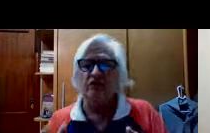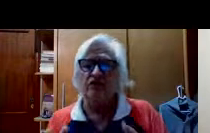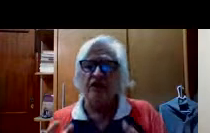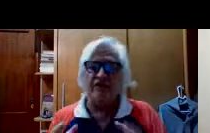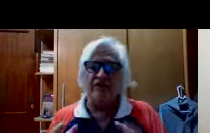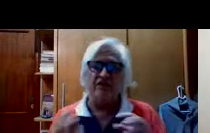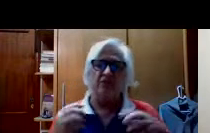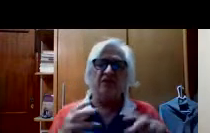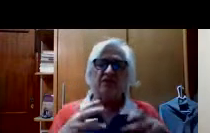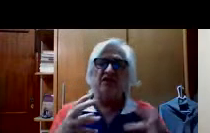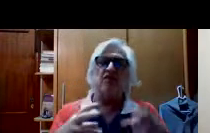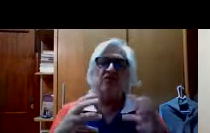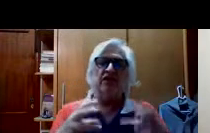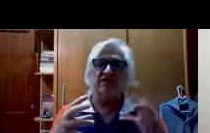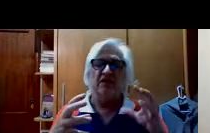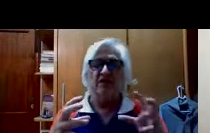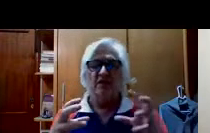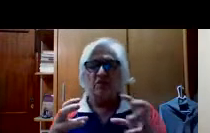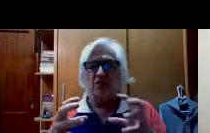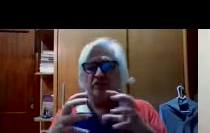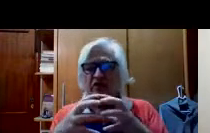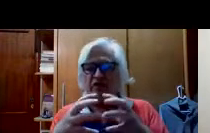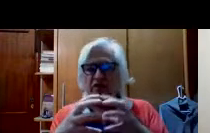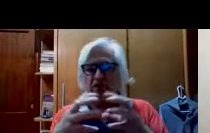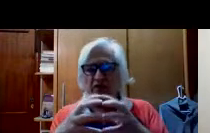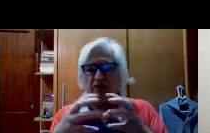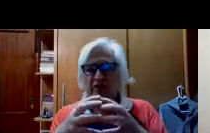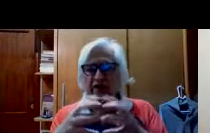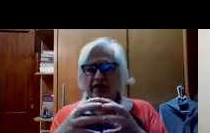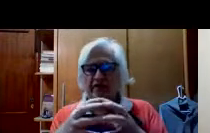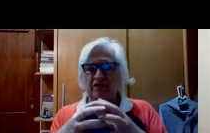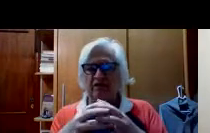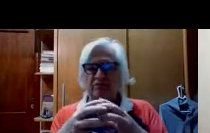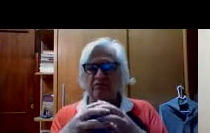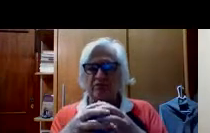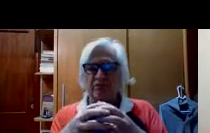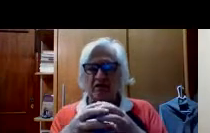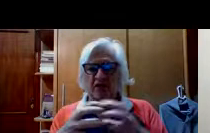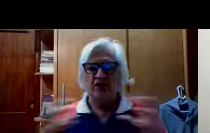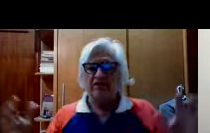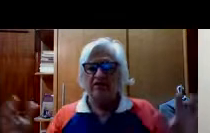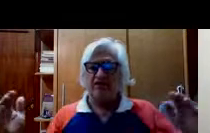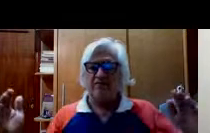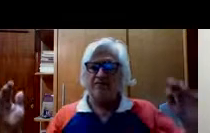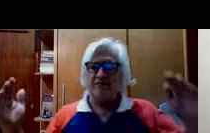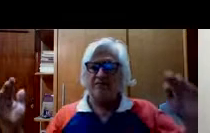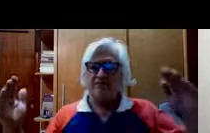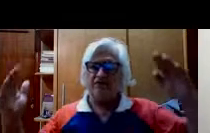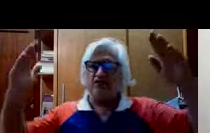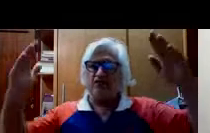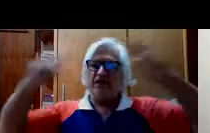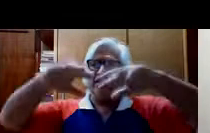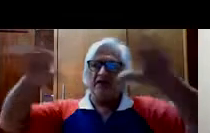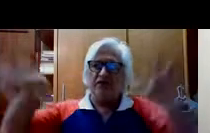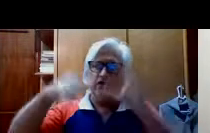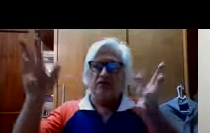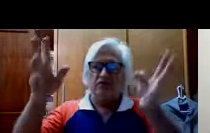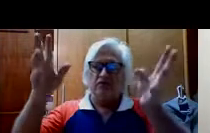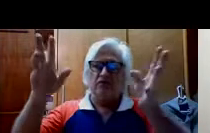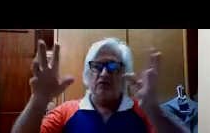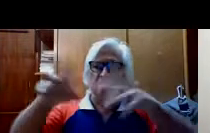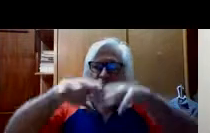eles ficam indissociáveis. Porque o que acontece? Quando você forma um cara desse tipo, você faz com